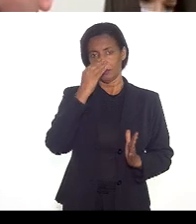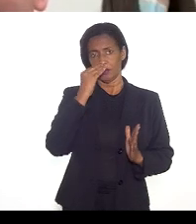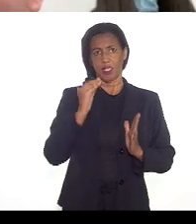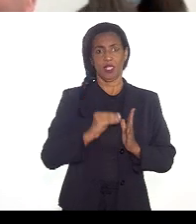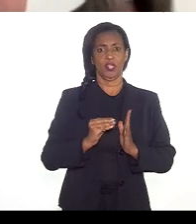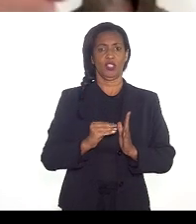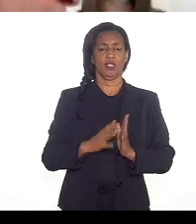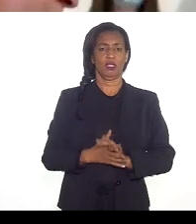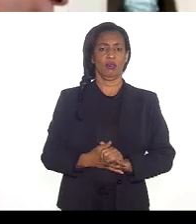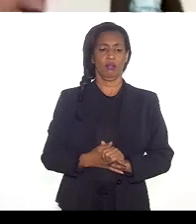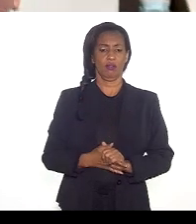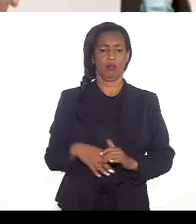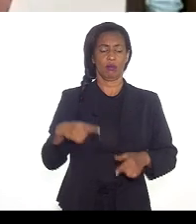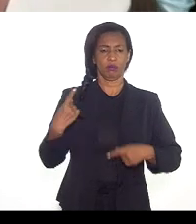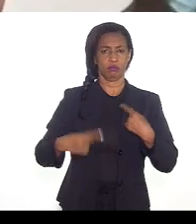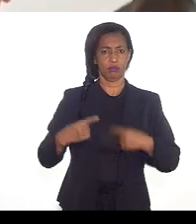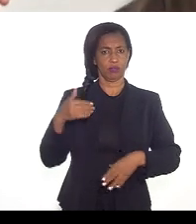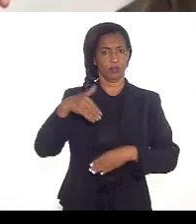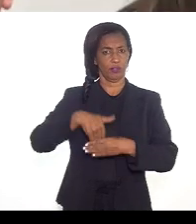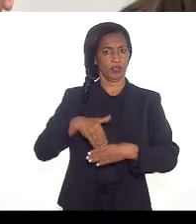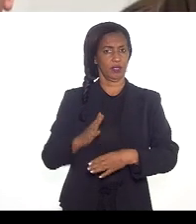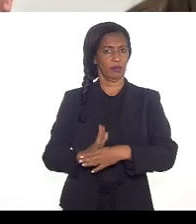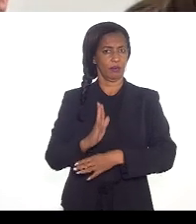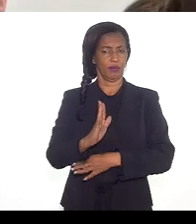em discussão e em votação aprovado.